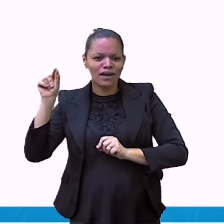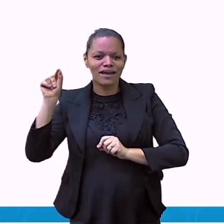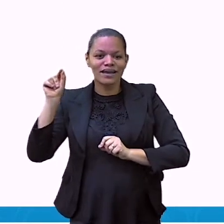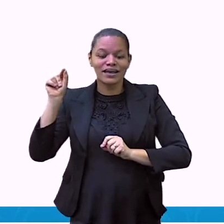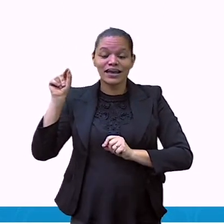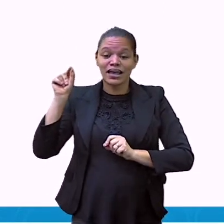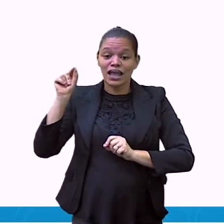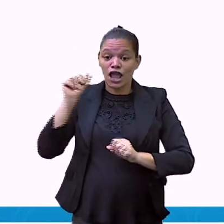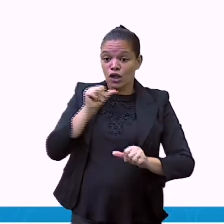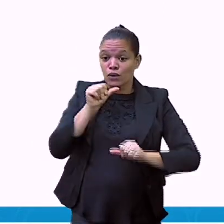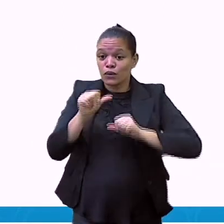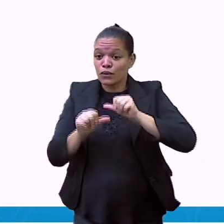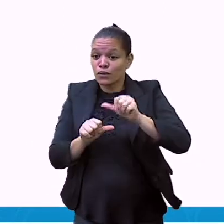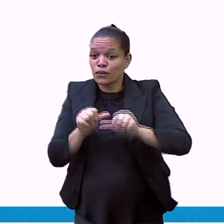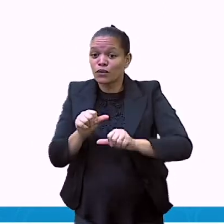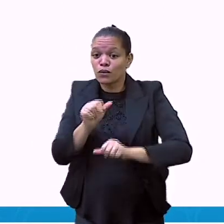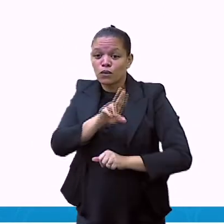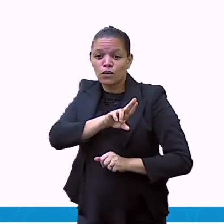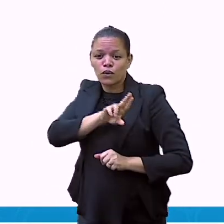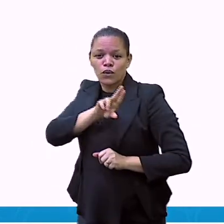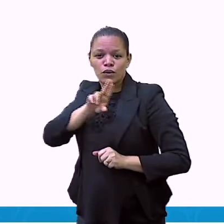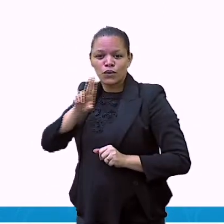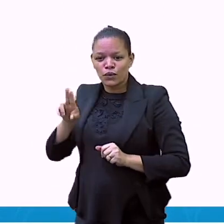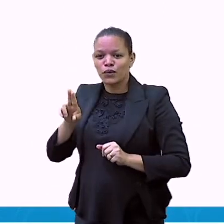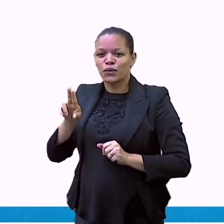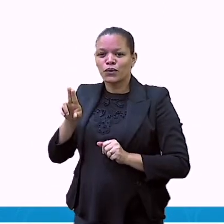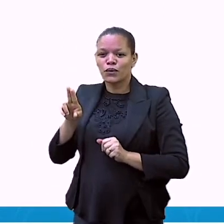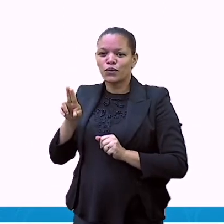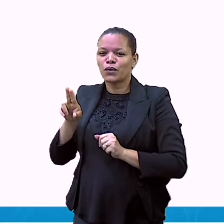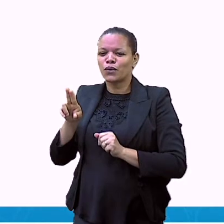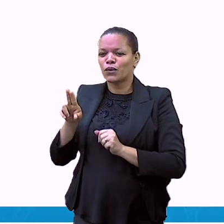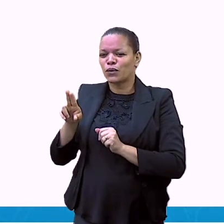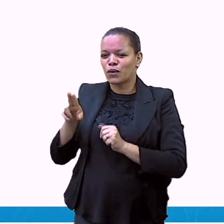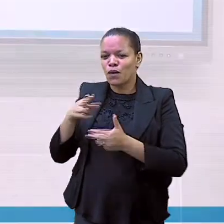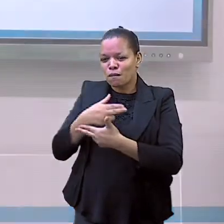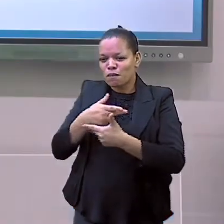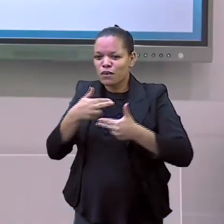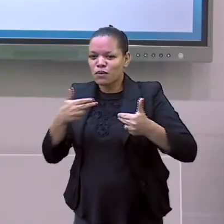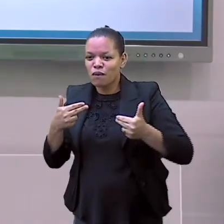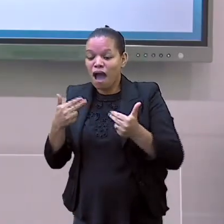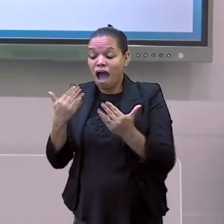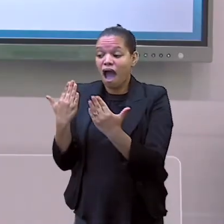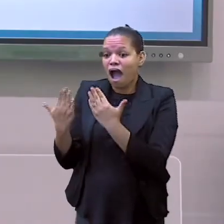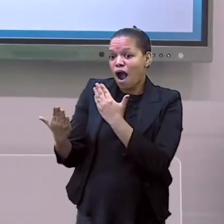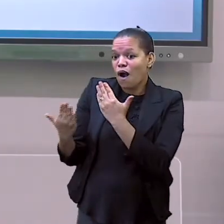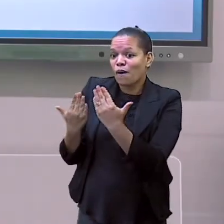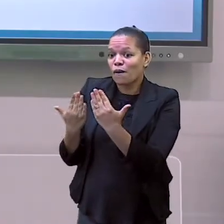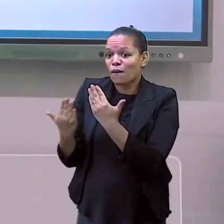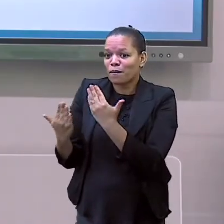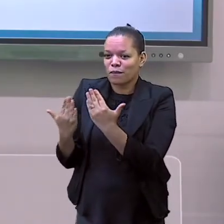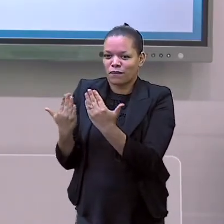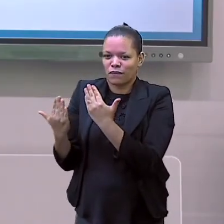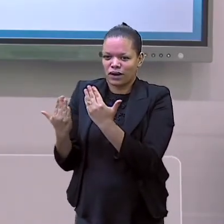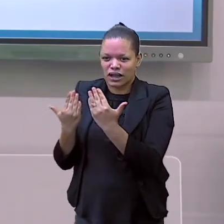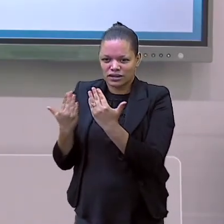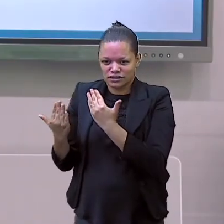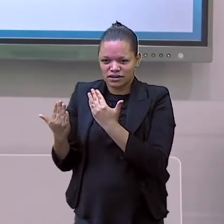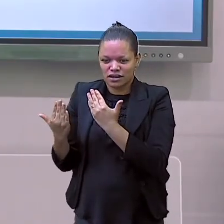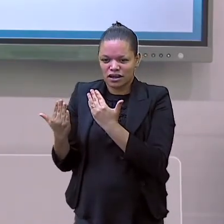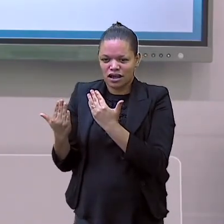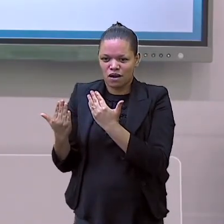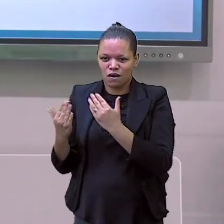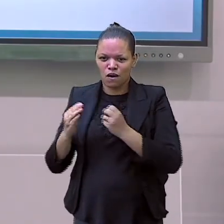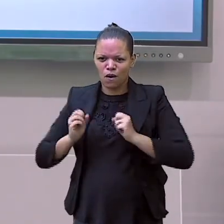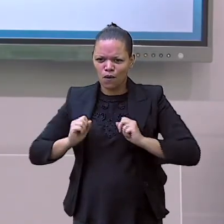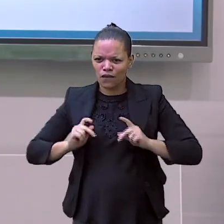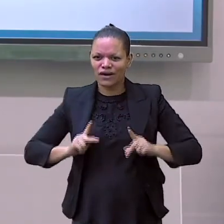coisa para outra, onde se pode estabelecer a comparação. Então, a figura